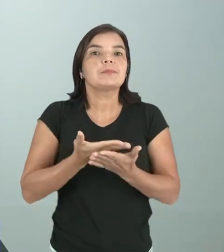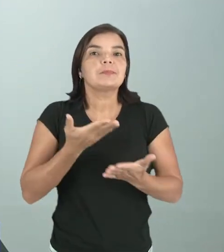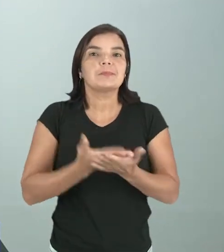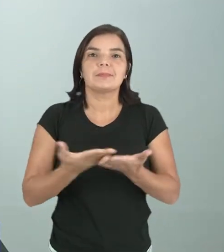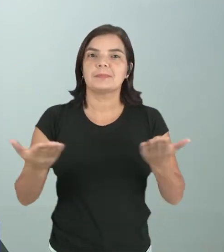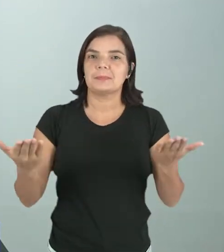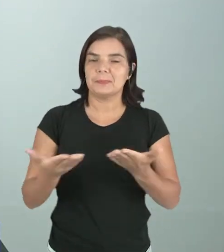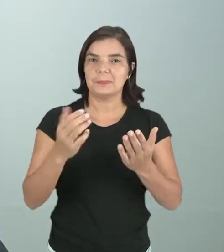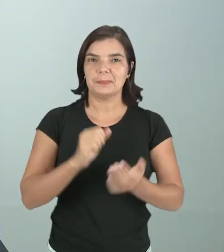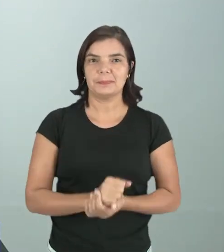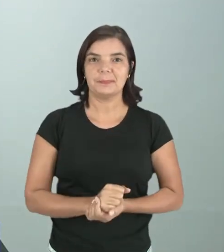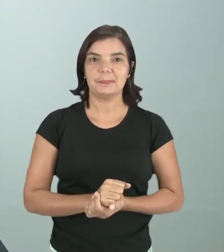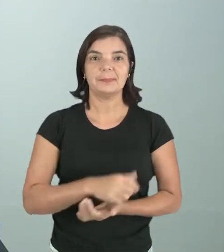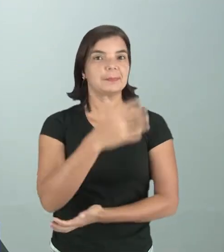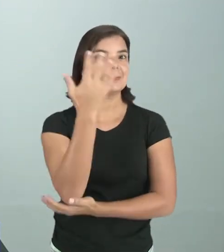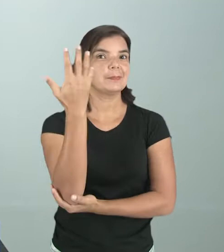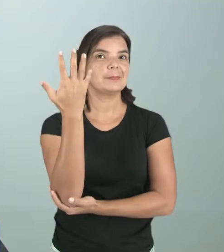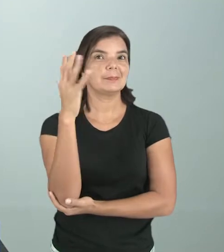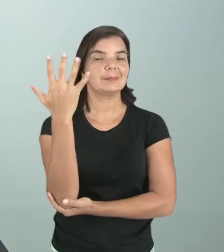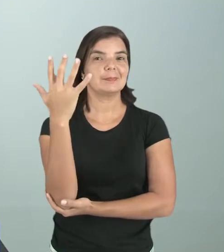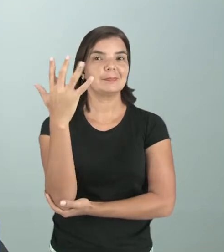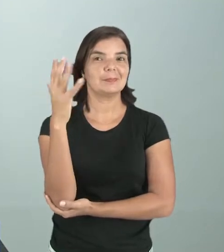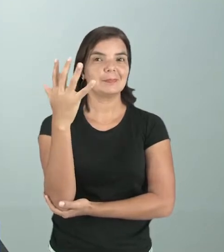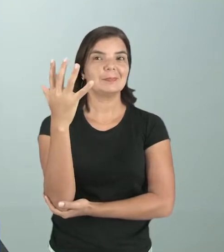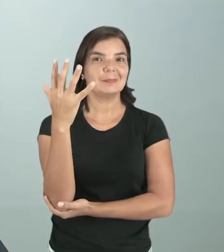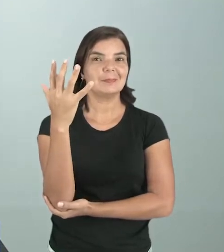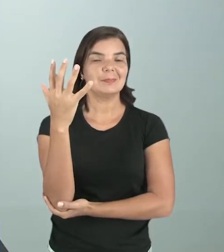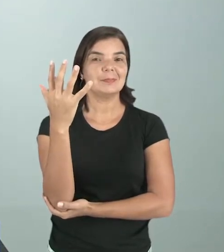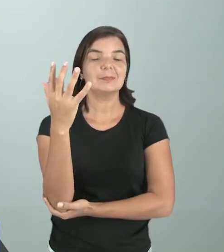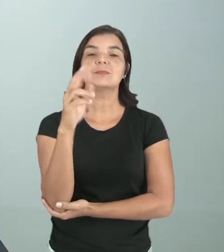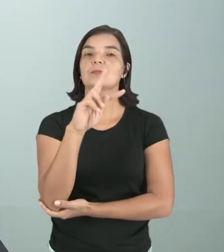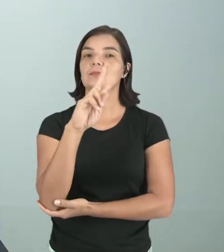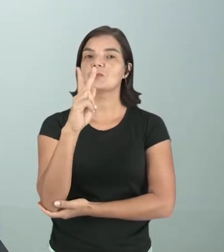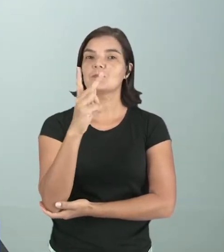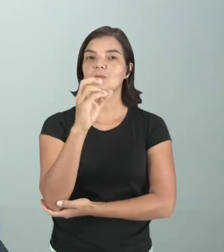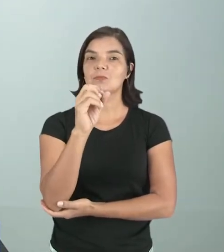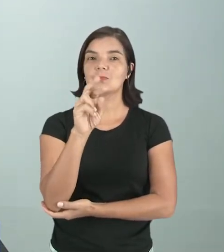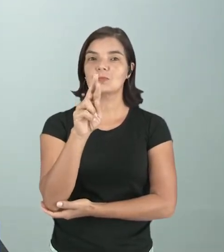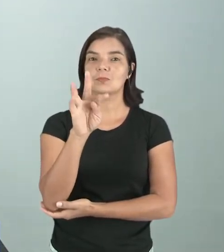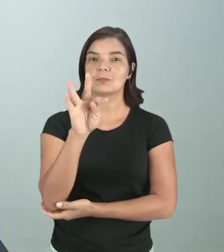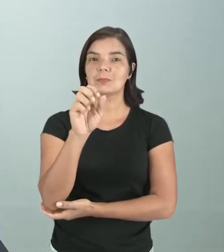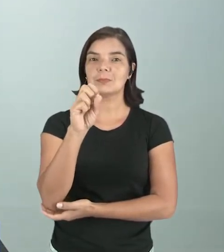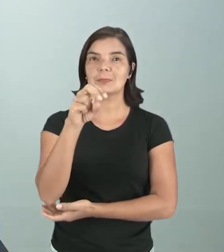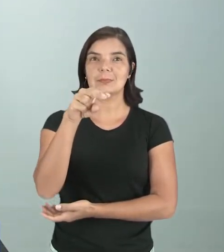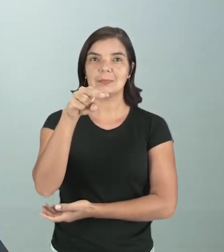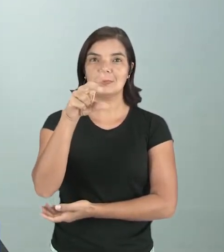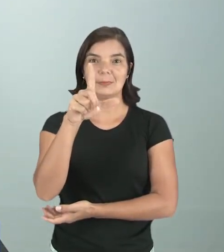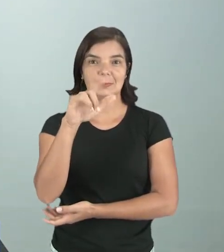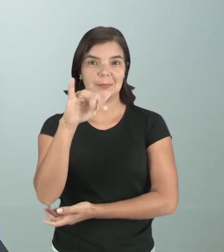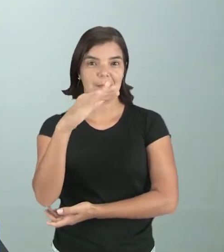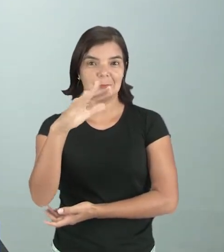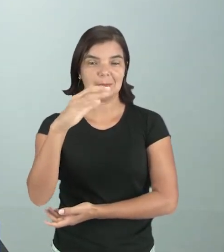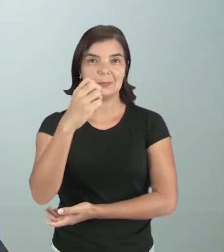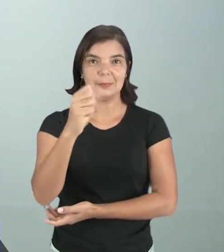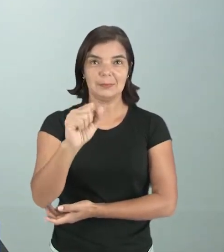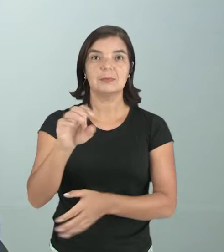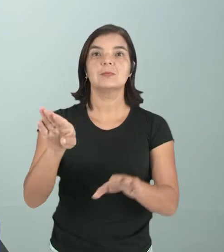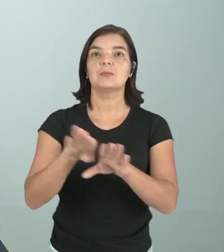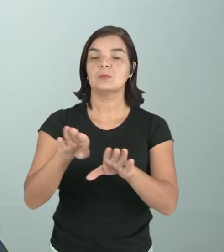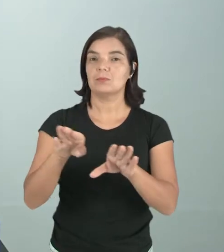hoje. São as plantas hortaliças, ornamentais, frutíferas